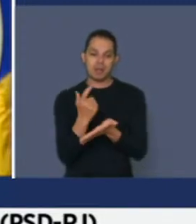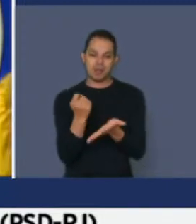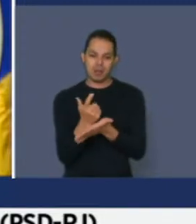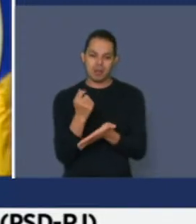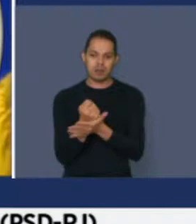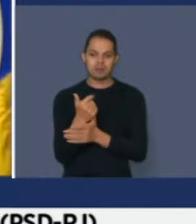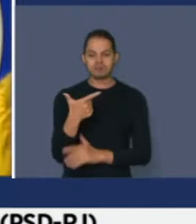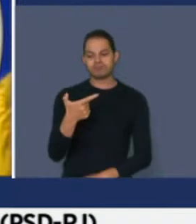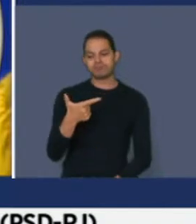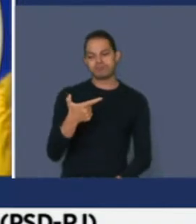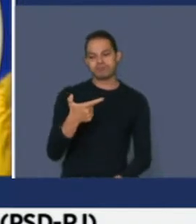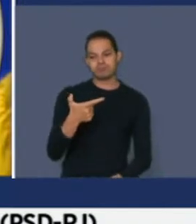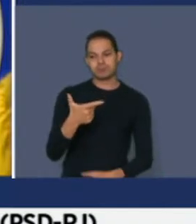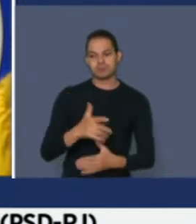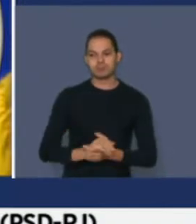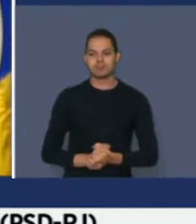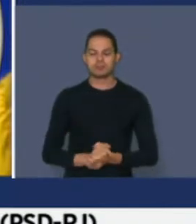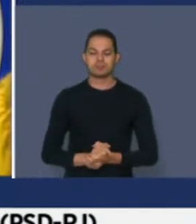de fogo.